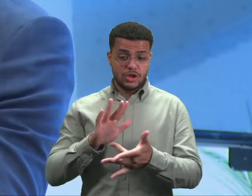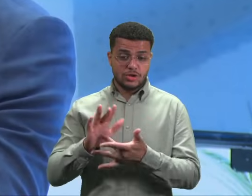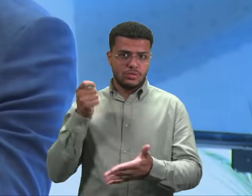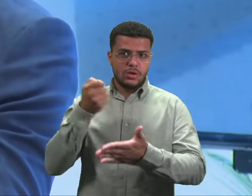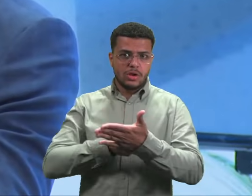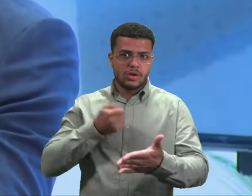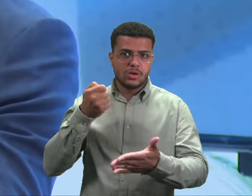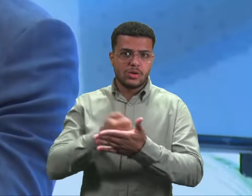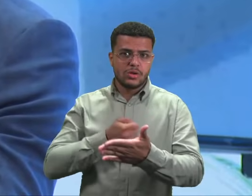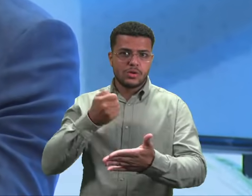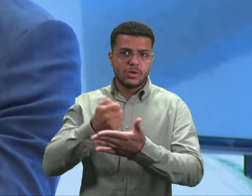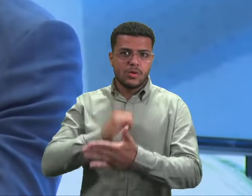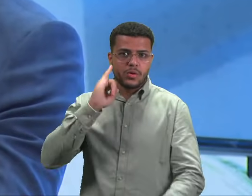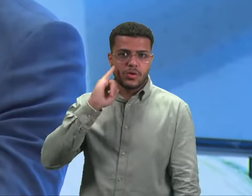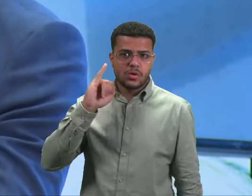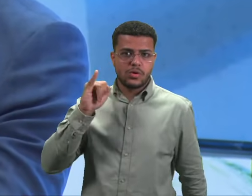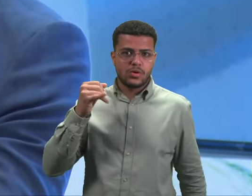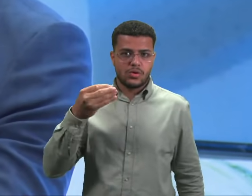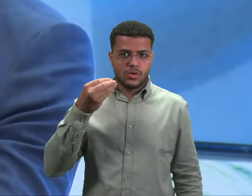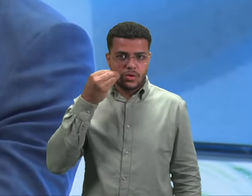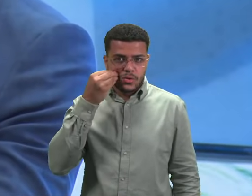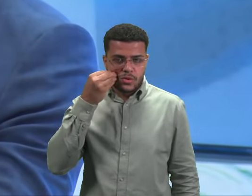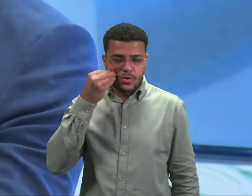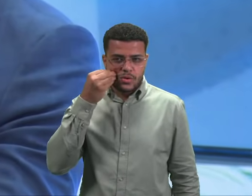até o último momento.